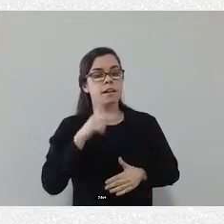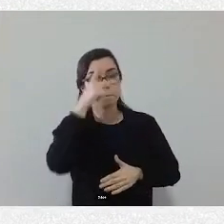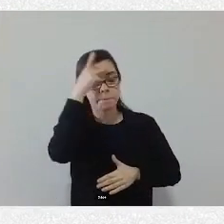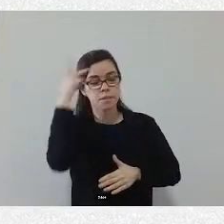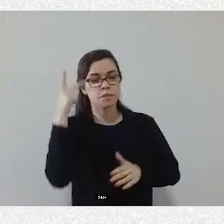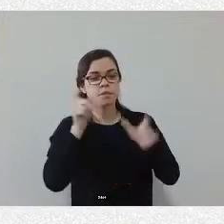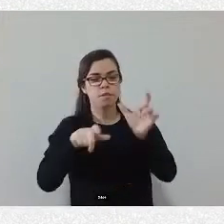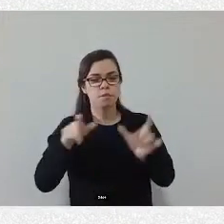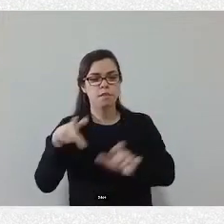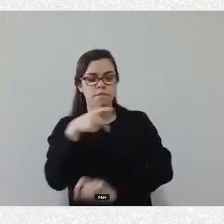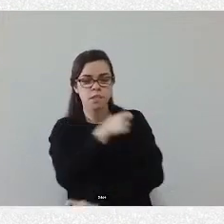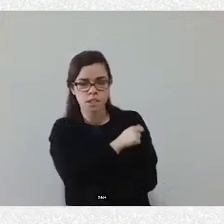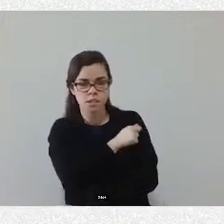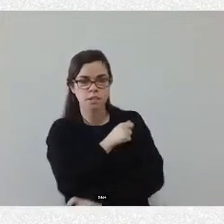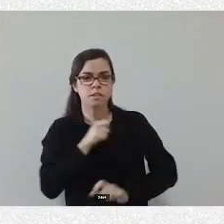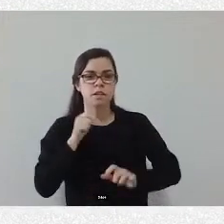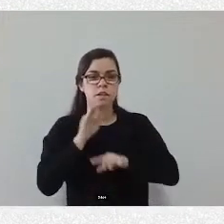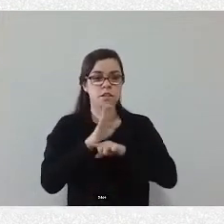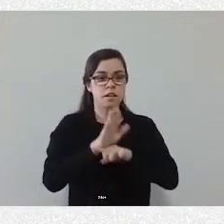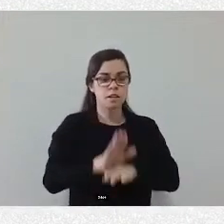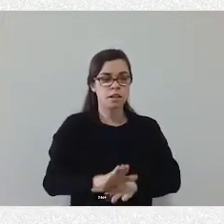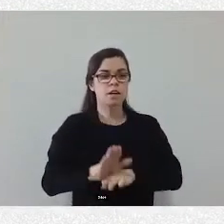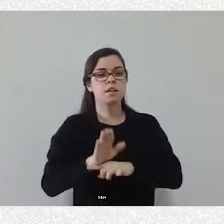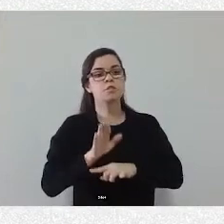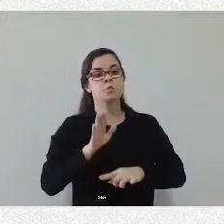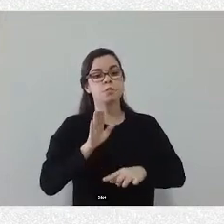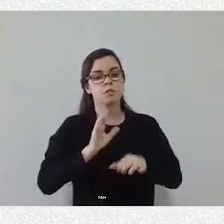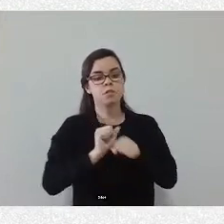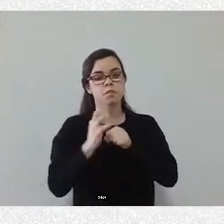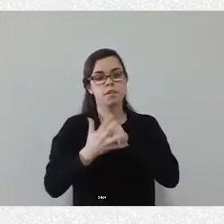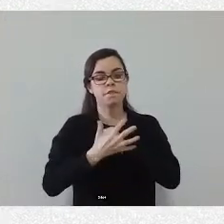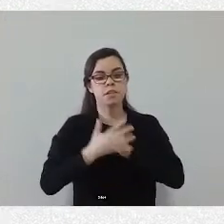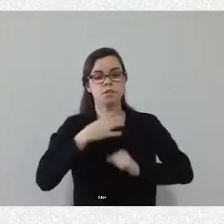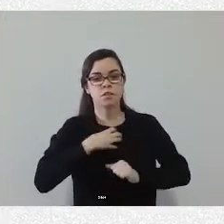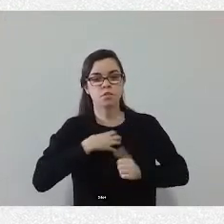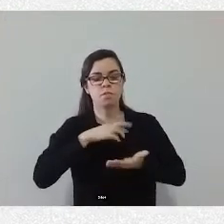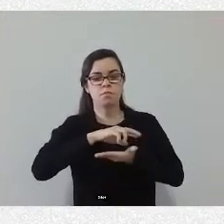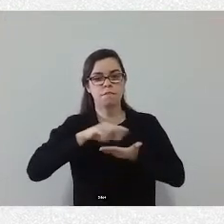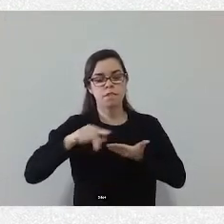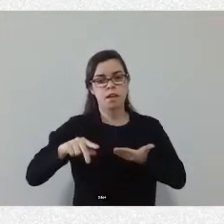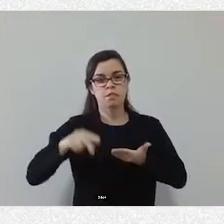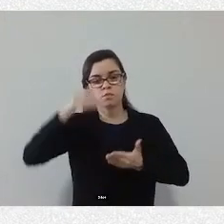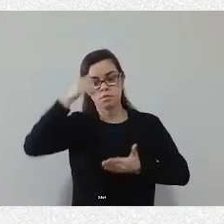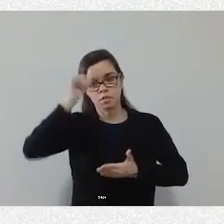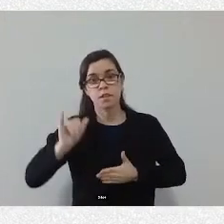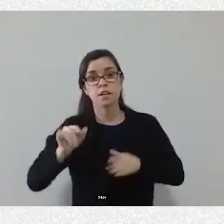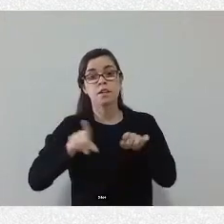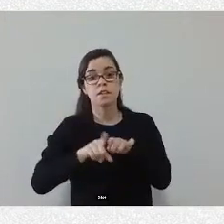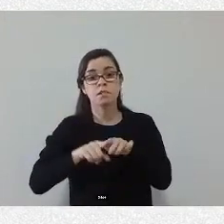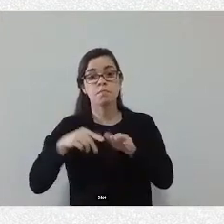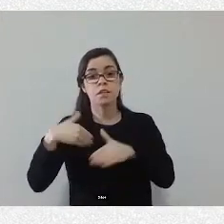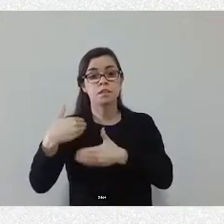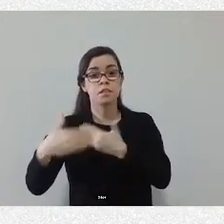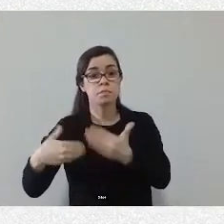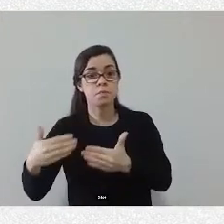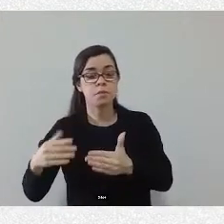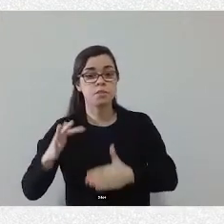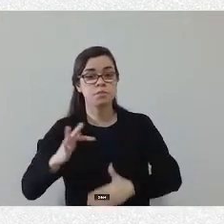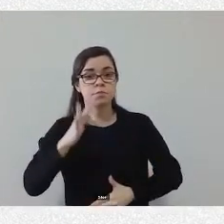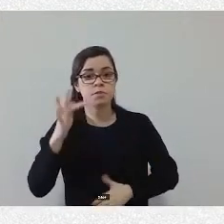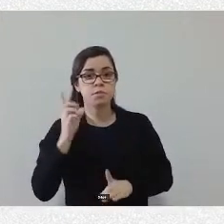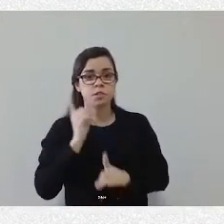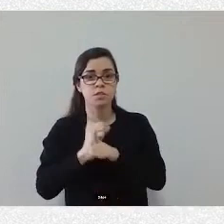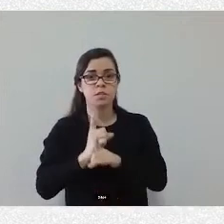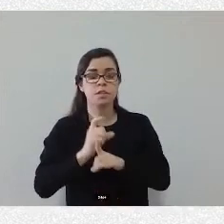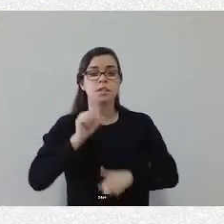prevenção de casos sintomáticos, e o segundo momento, né, lá depois de 18 meses de estudos, que a gente vai saber, né, o impacto da vacina